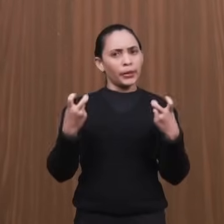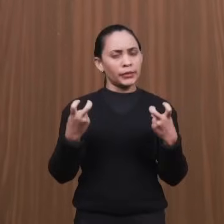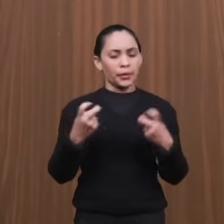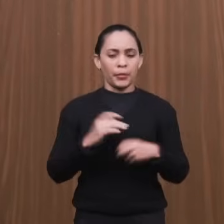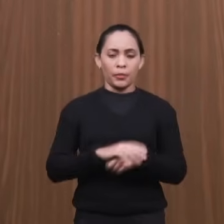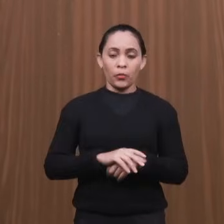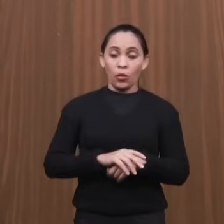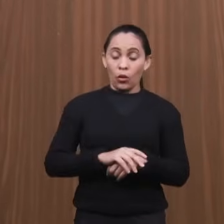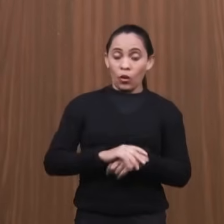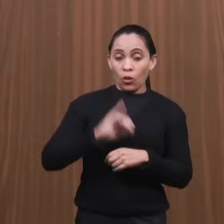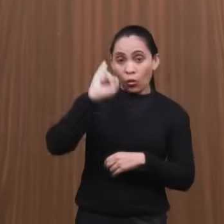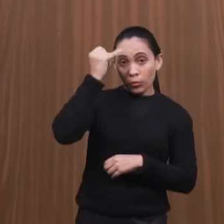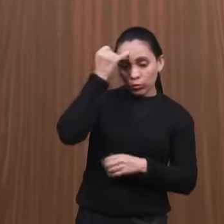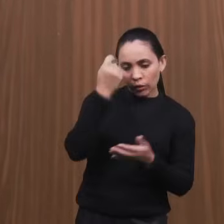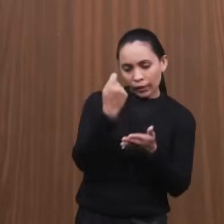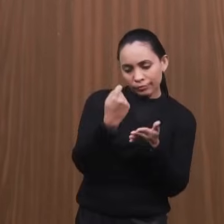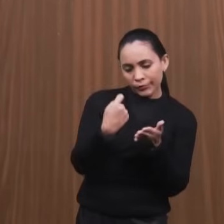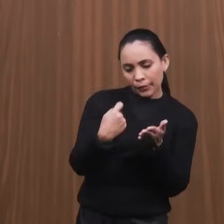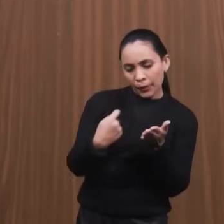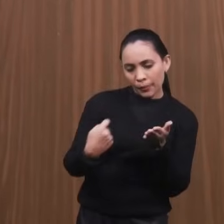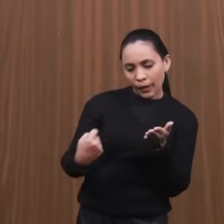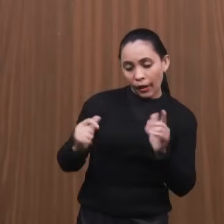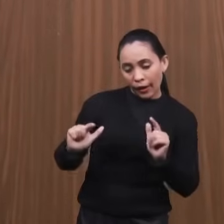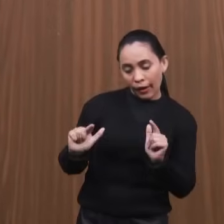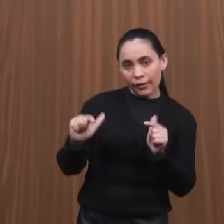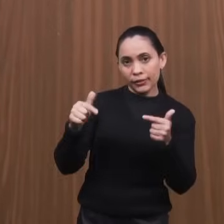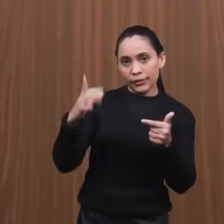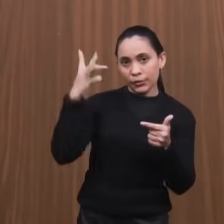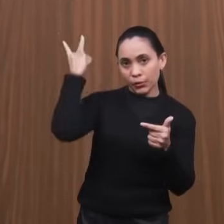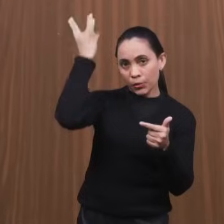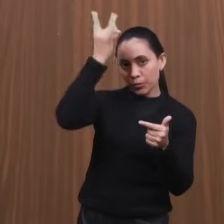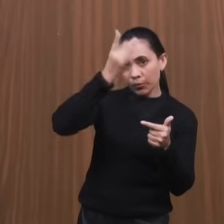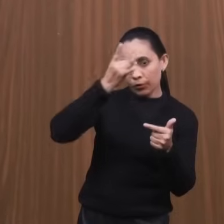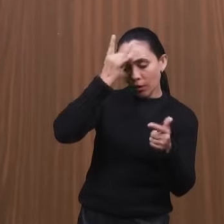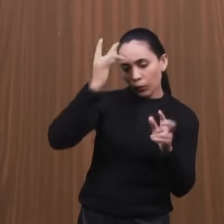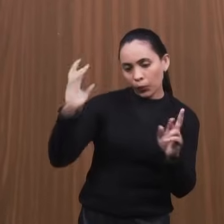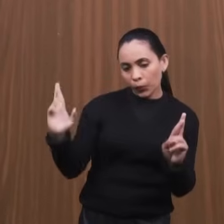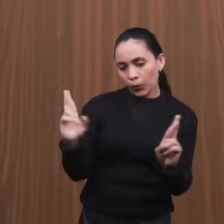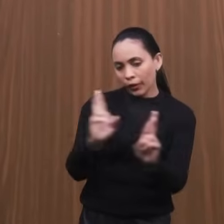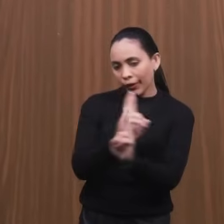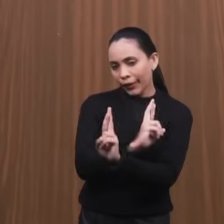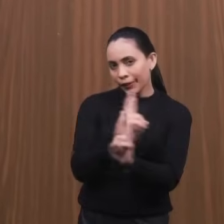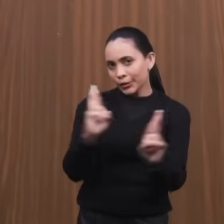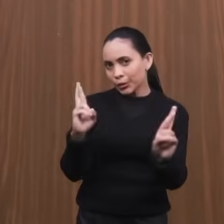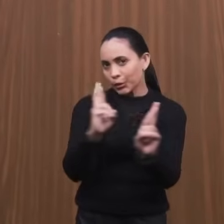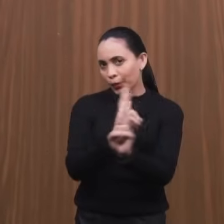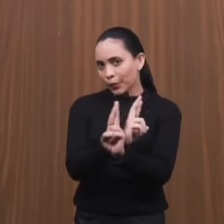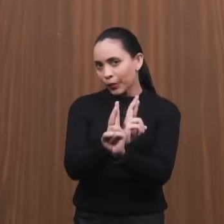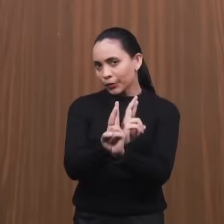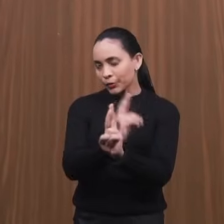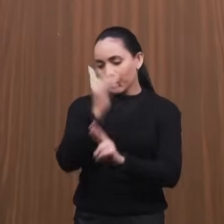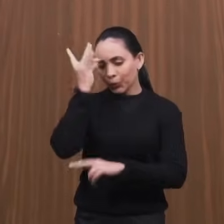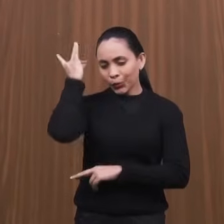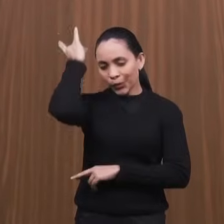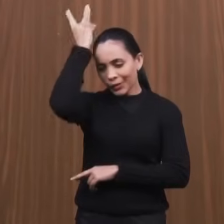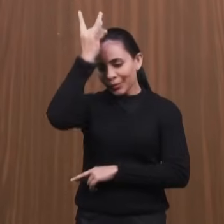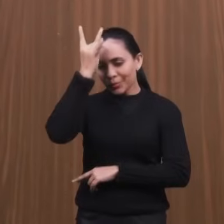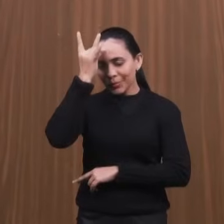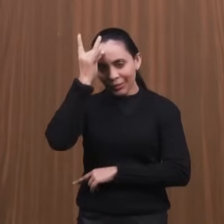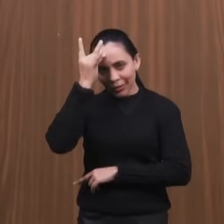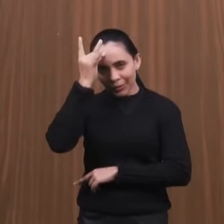Judas escreve a ação do Espírito Santo, ou o relacionamento do Espírito Santo com